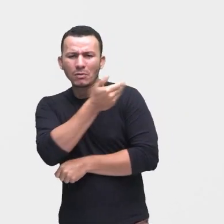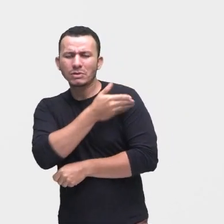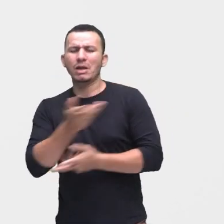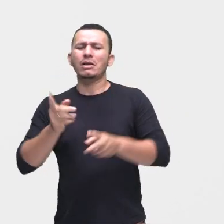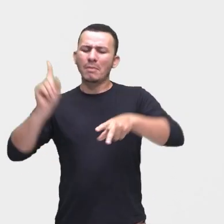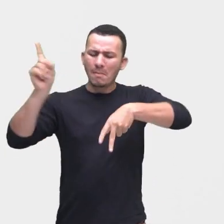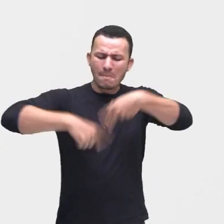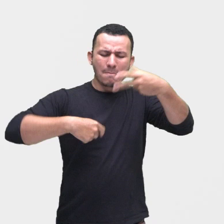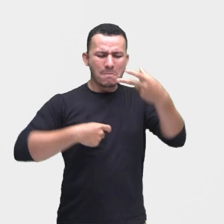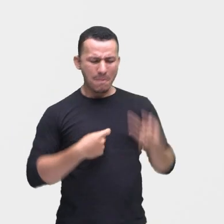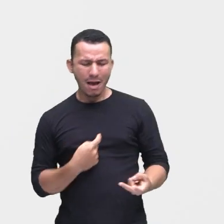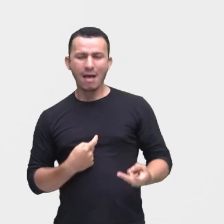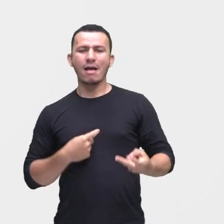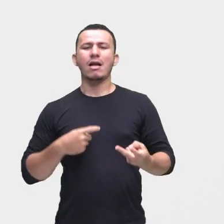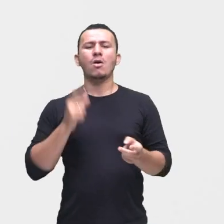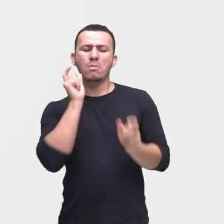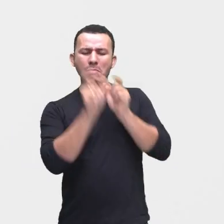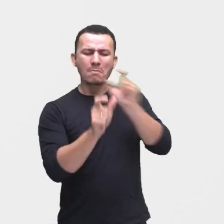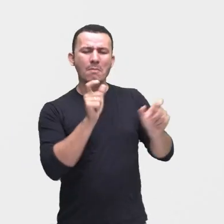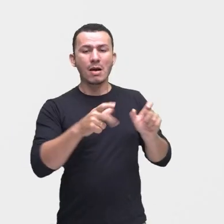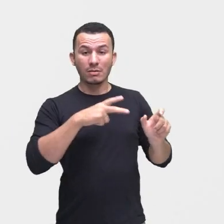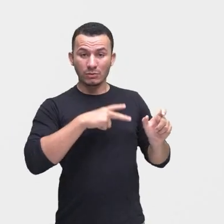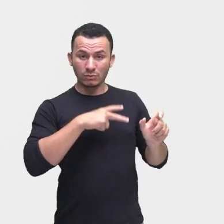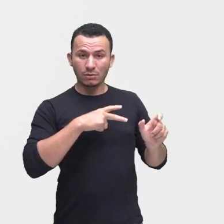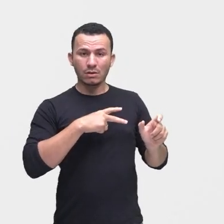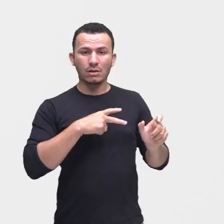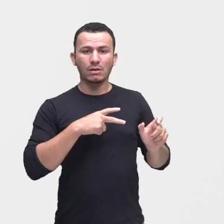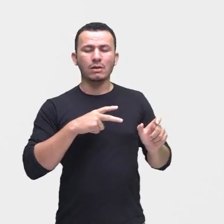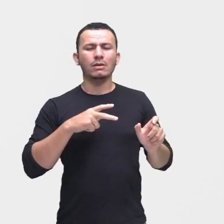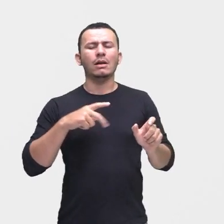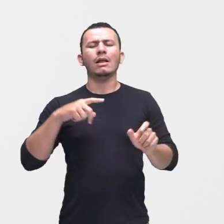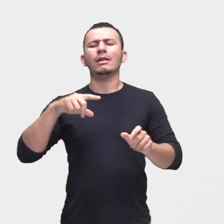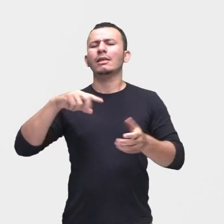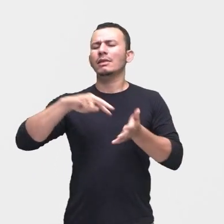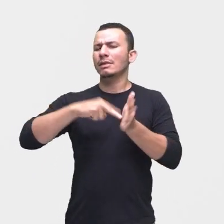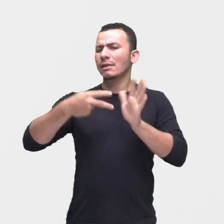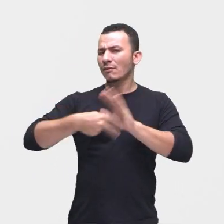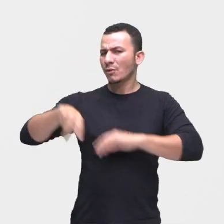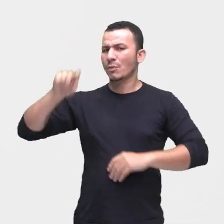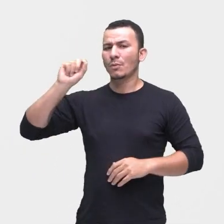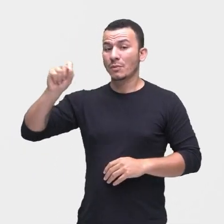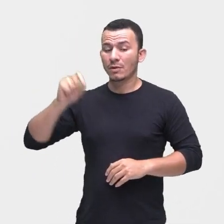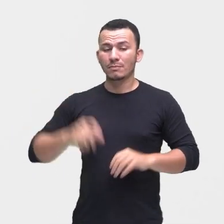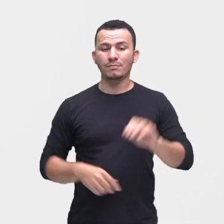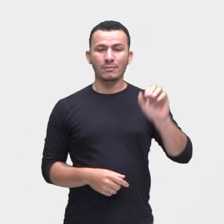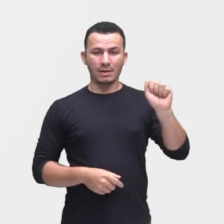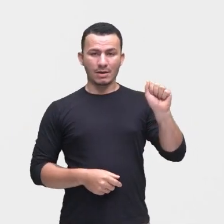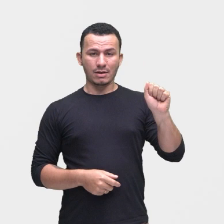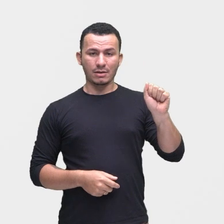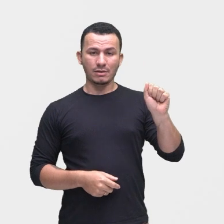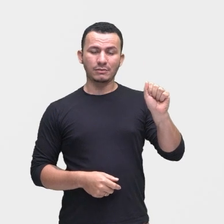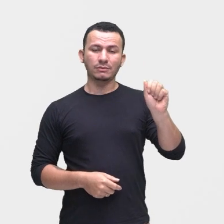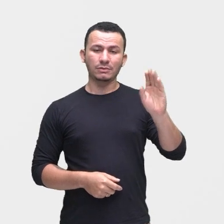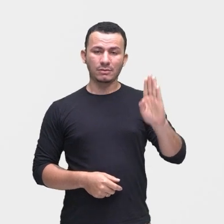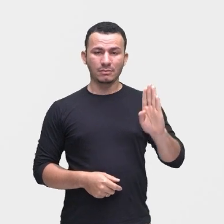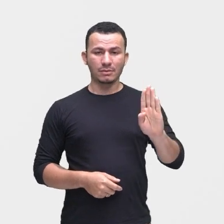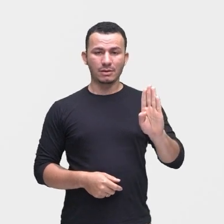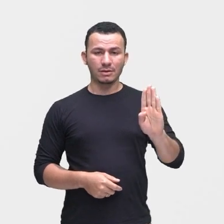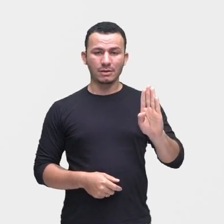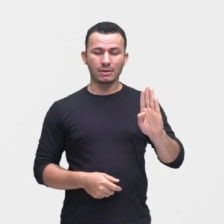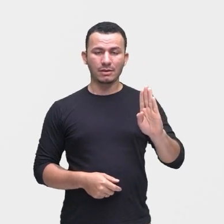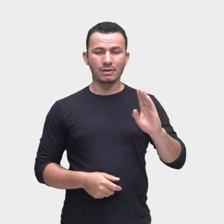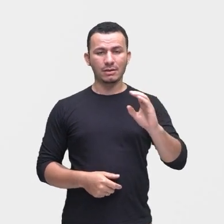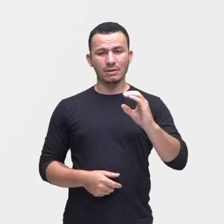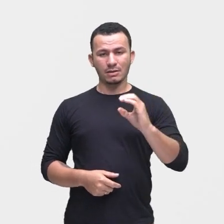lesões físicas ou ofensas pessoais é considerado, letra A, trapaça, letra B,